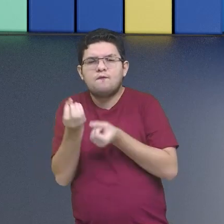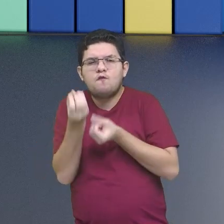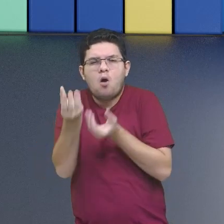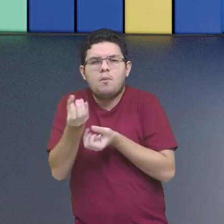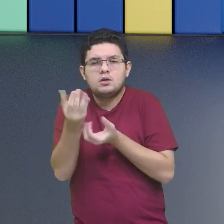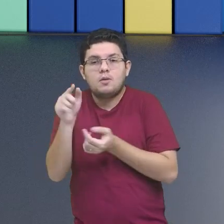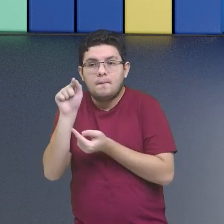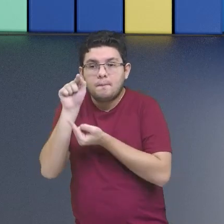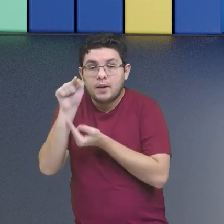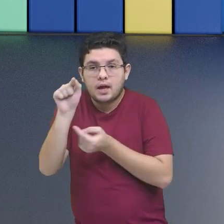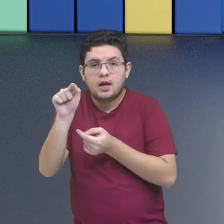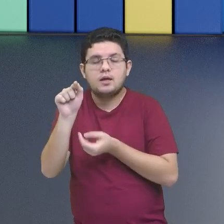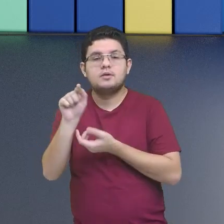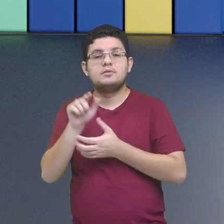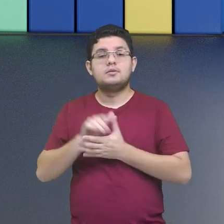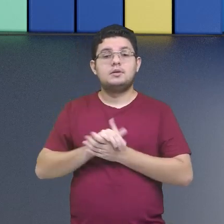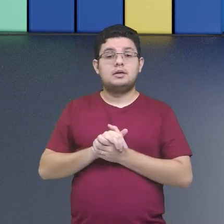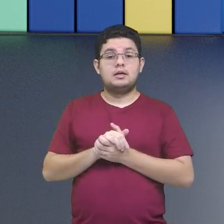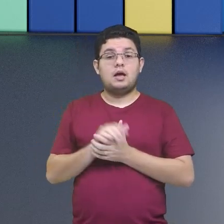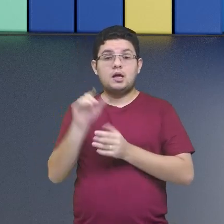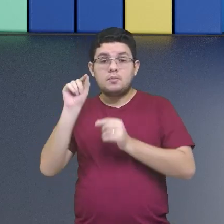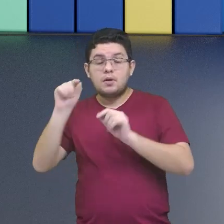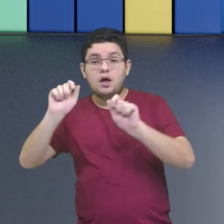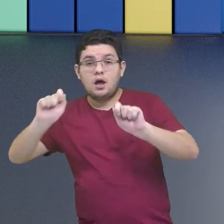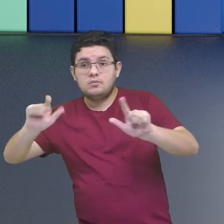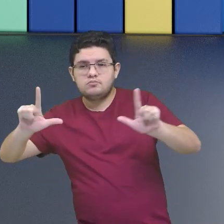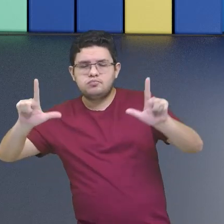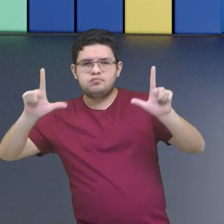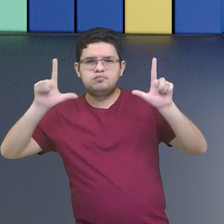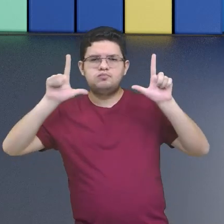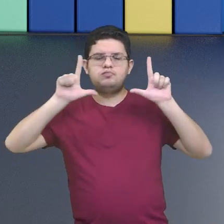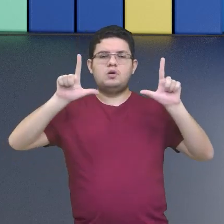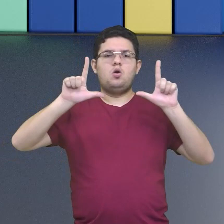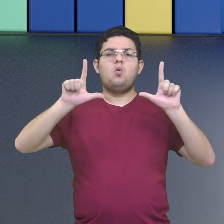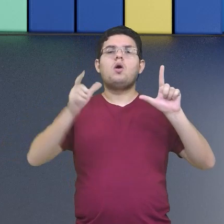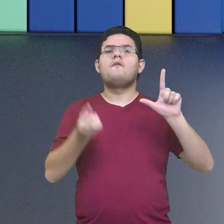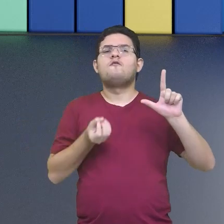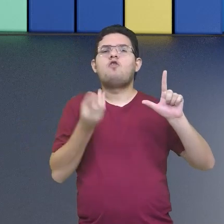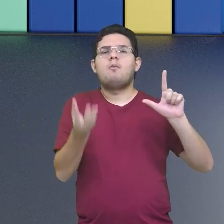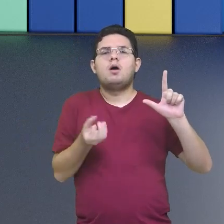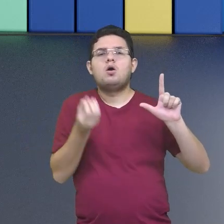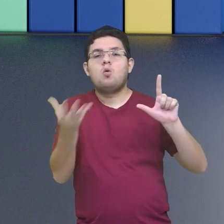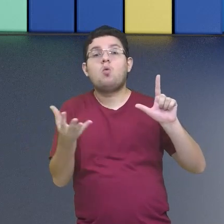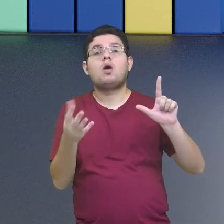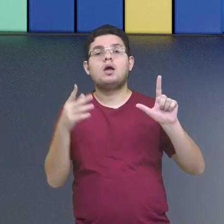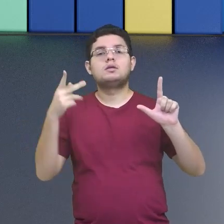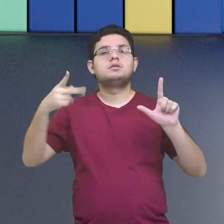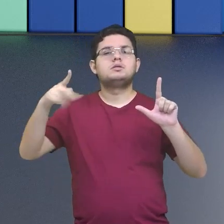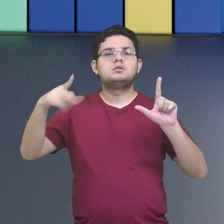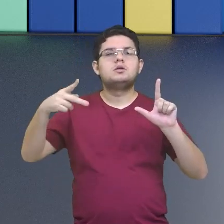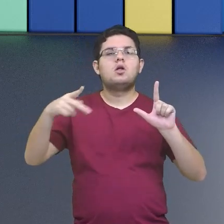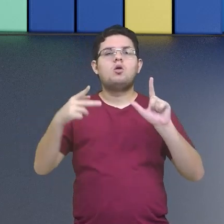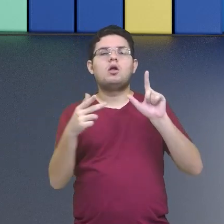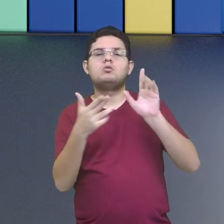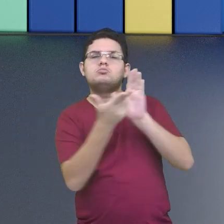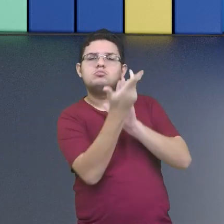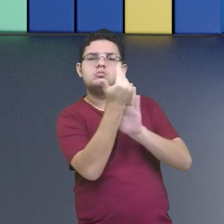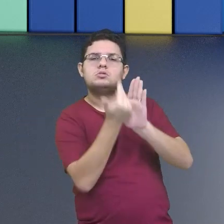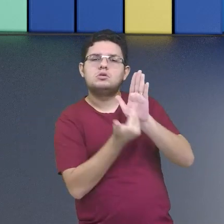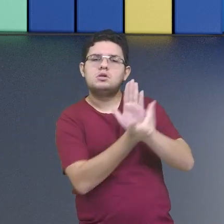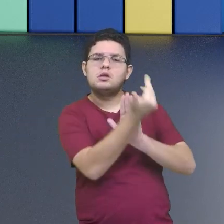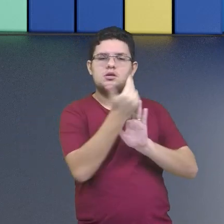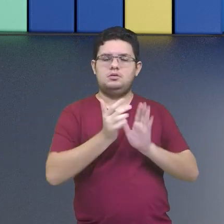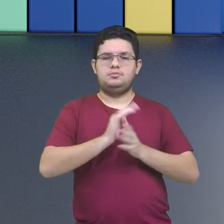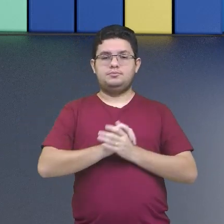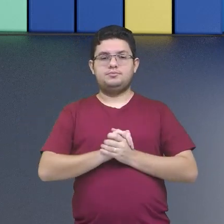você clica ali, normalmente vai abrir uma tela contando ali a informação sobre aquela obra. Do ponto de vista de navegação, às vezes